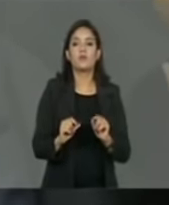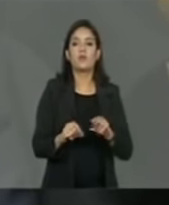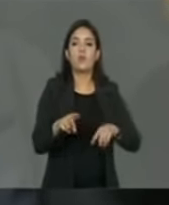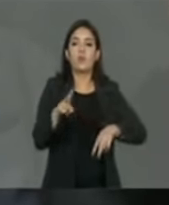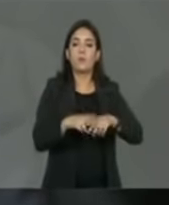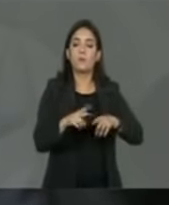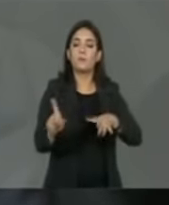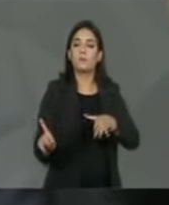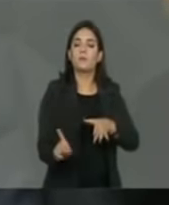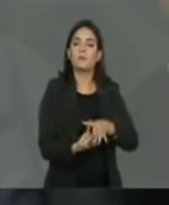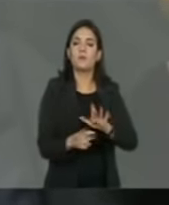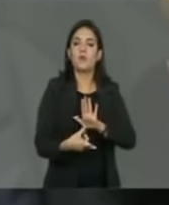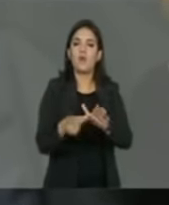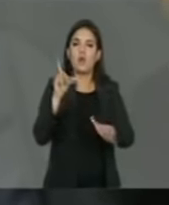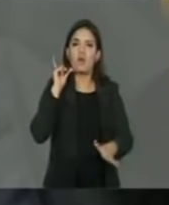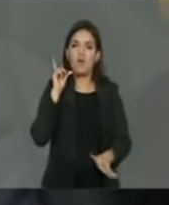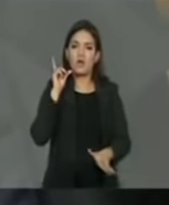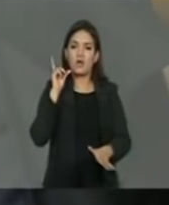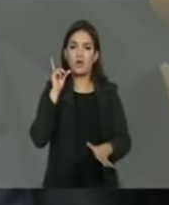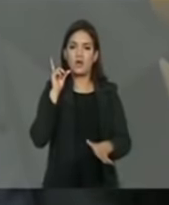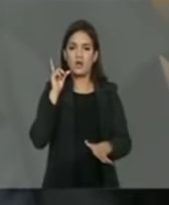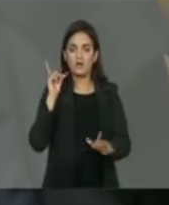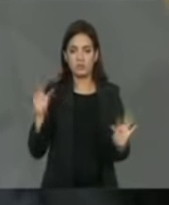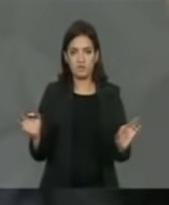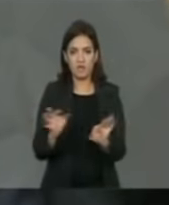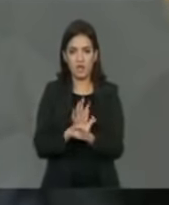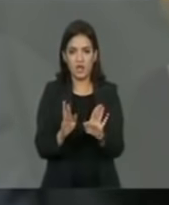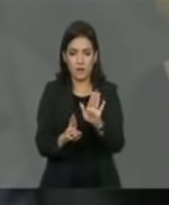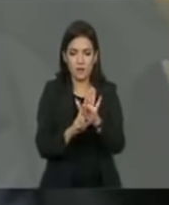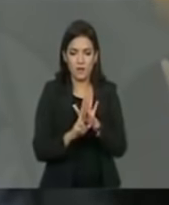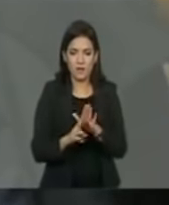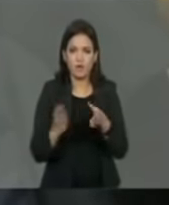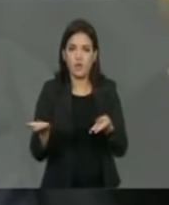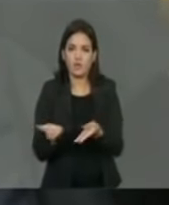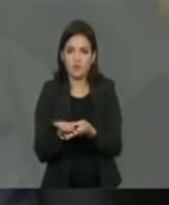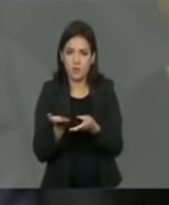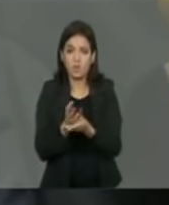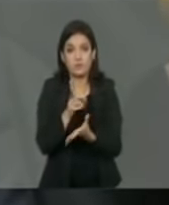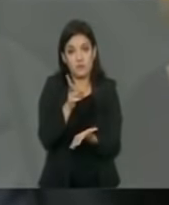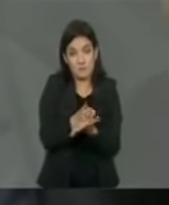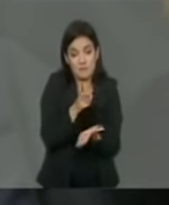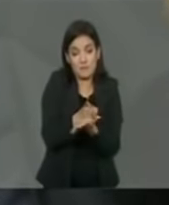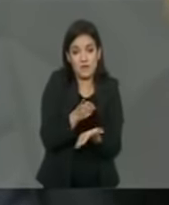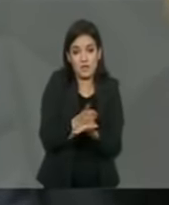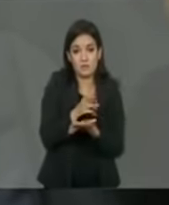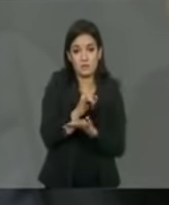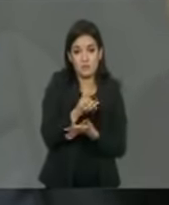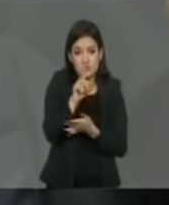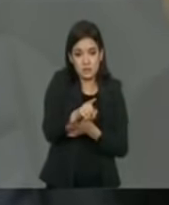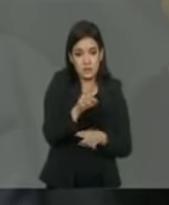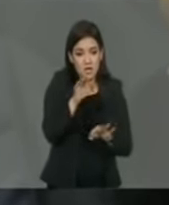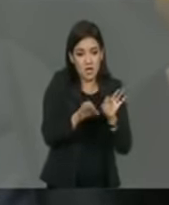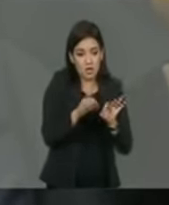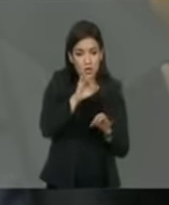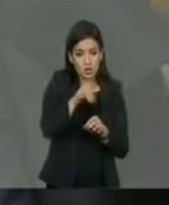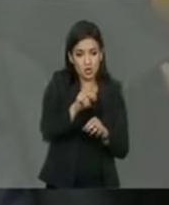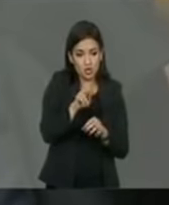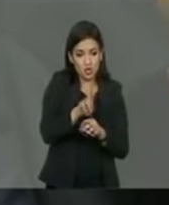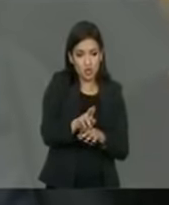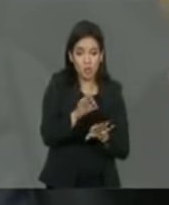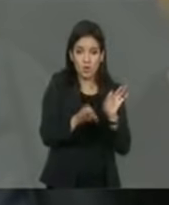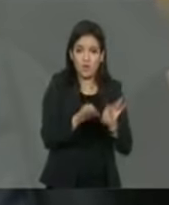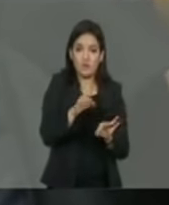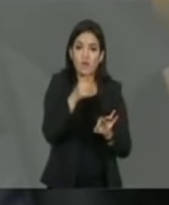prematura da sentença penal condenatória mesmo aquela emanada do tribunal do júri revela se frontalmente